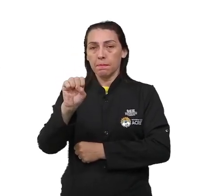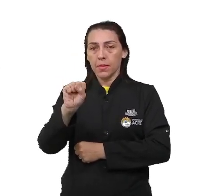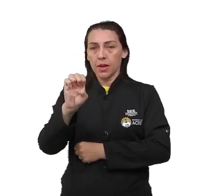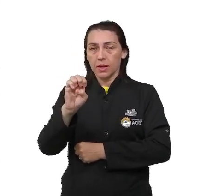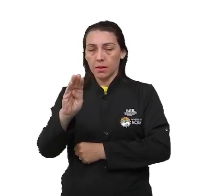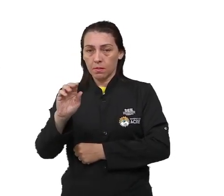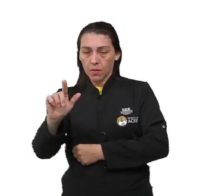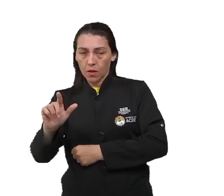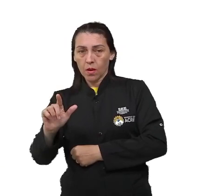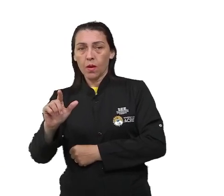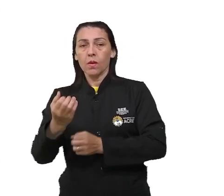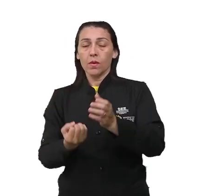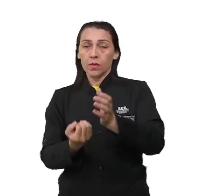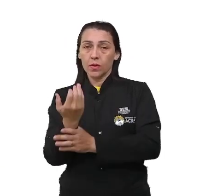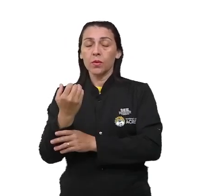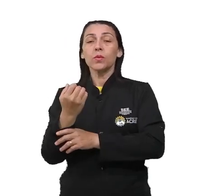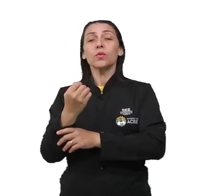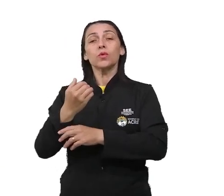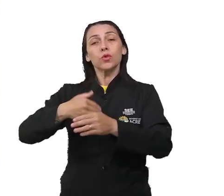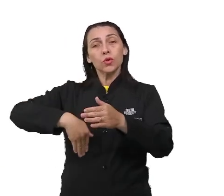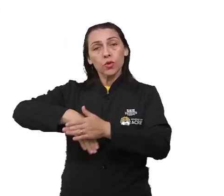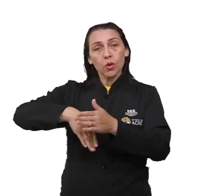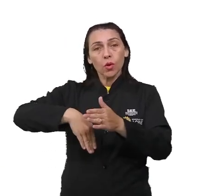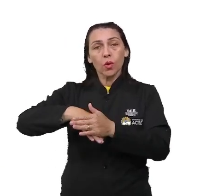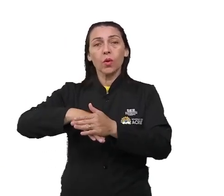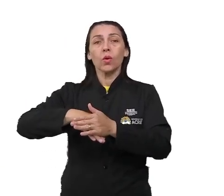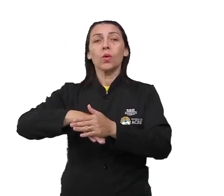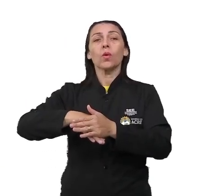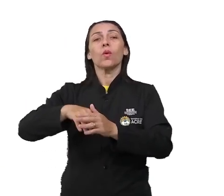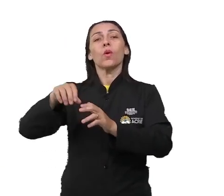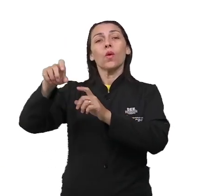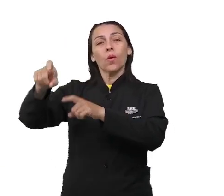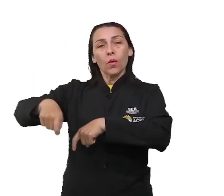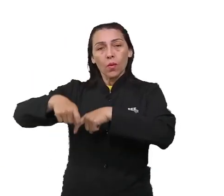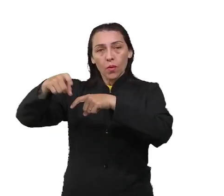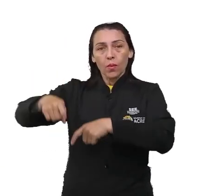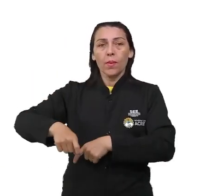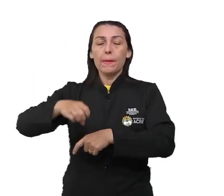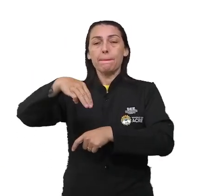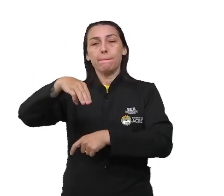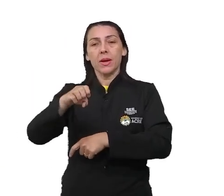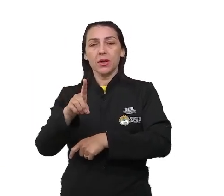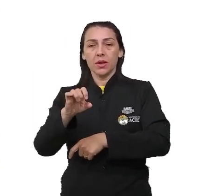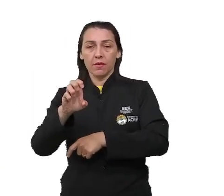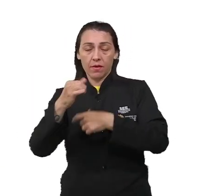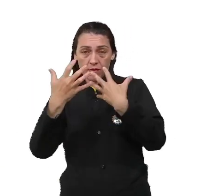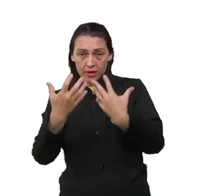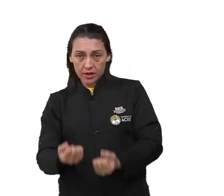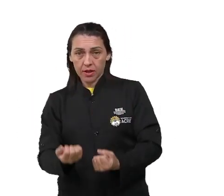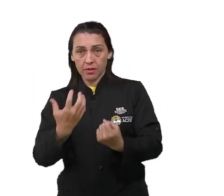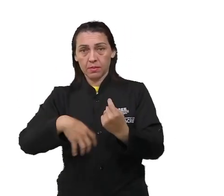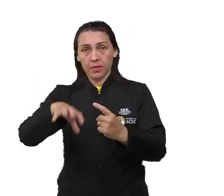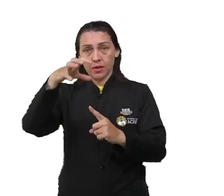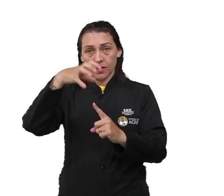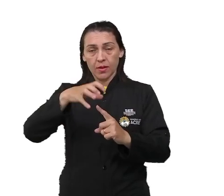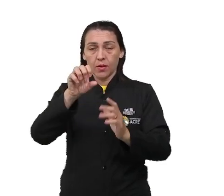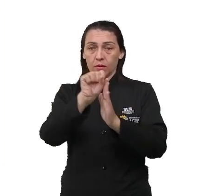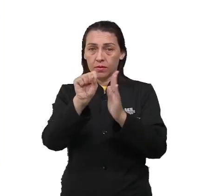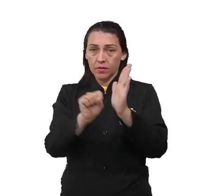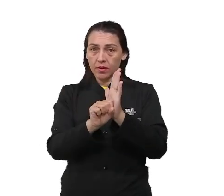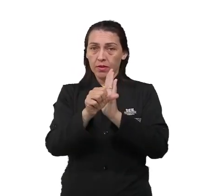jogo rural medieval chamado Stool. Foi adotado pela nobreza no século